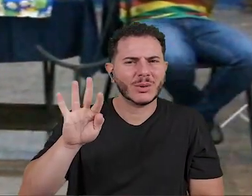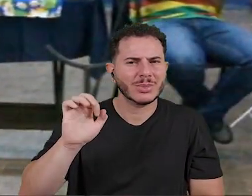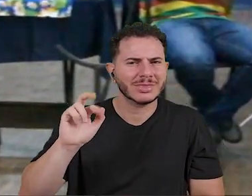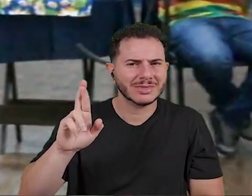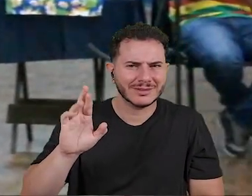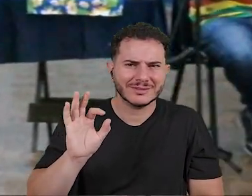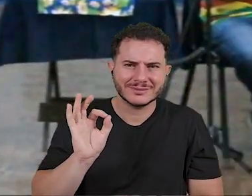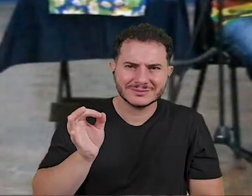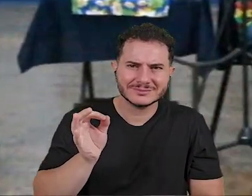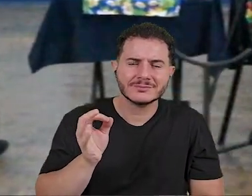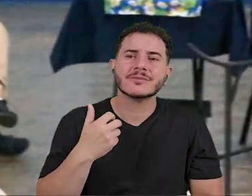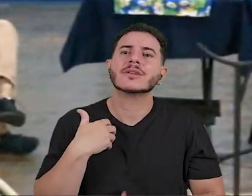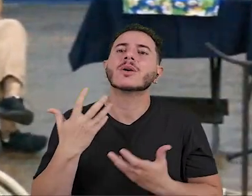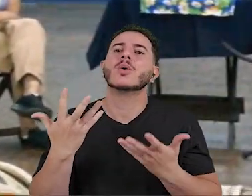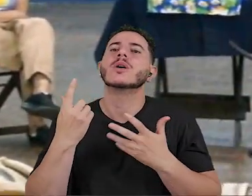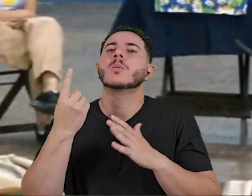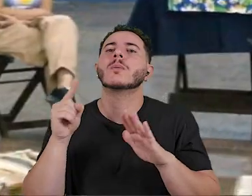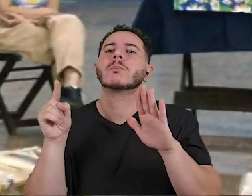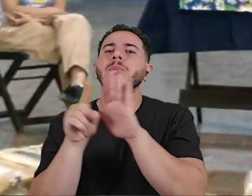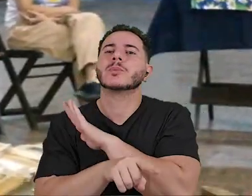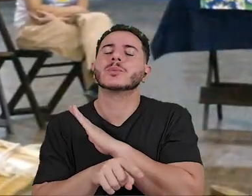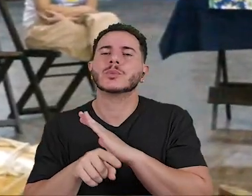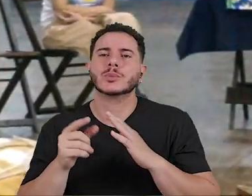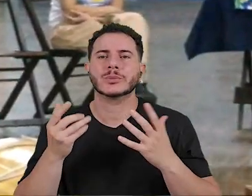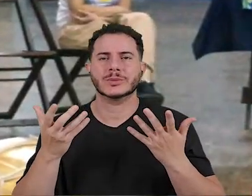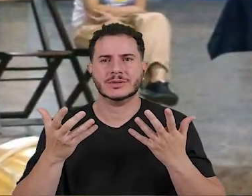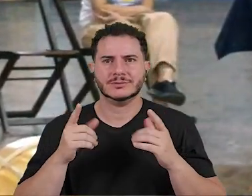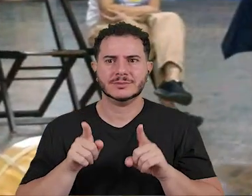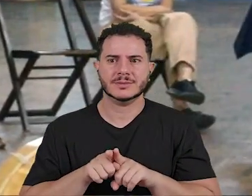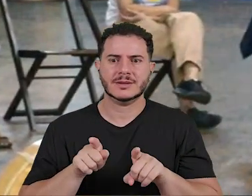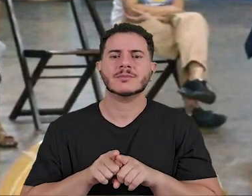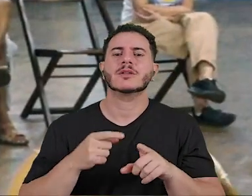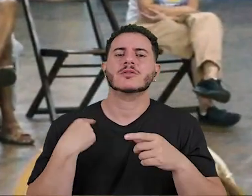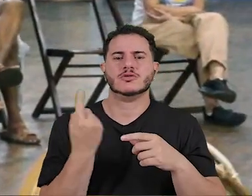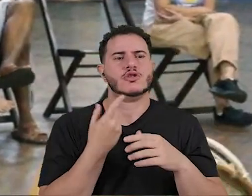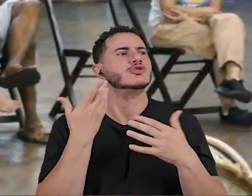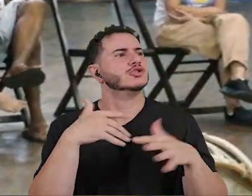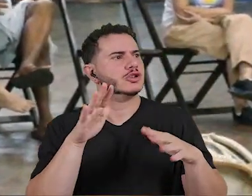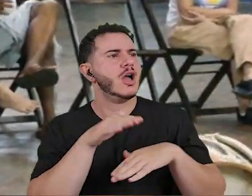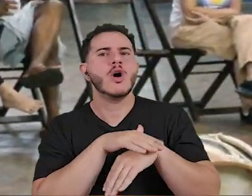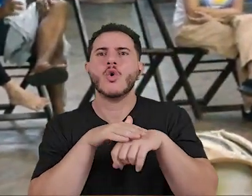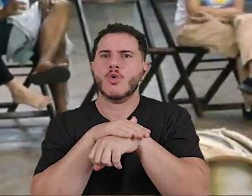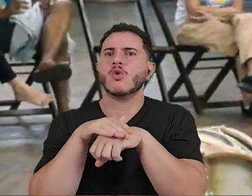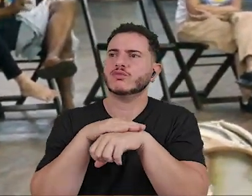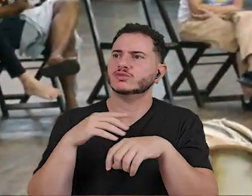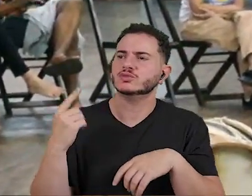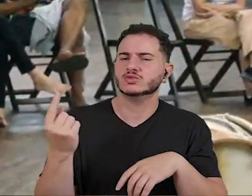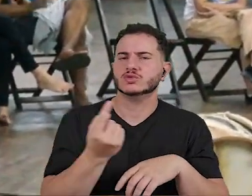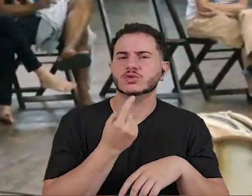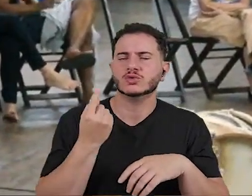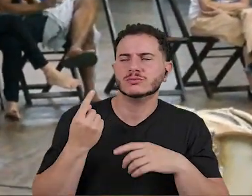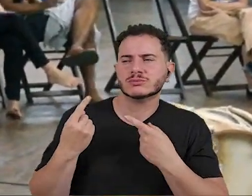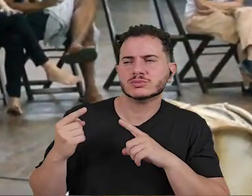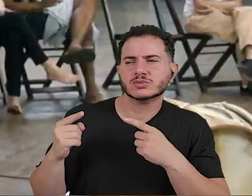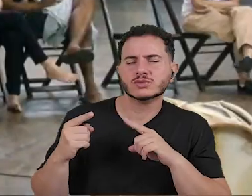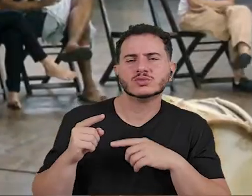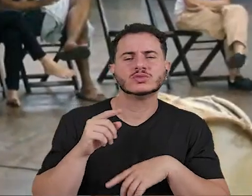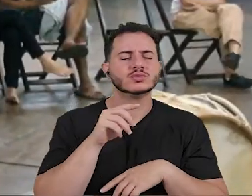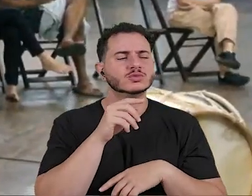conversou sobre o mestre Walter, sobre o Walter músico. Eu queria perguntar sobre a história do Walter